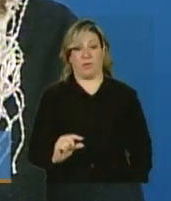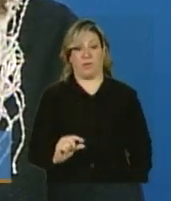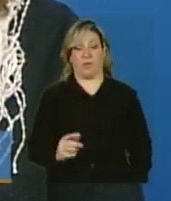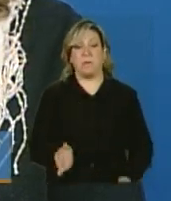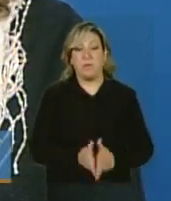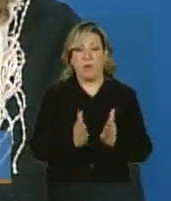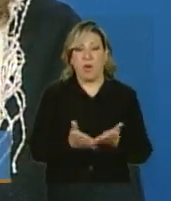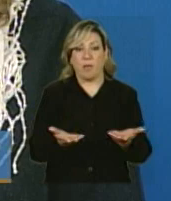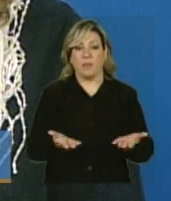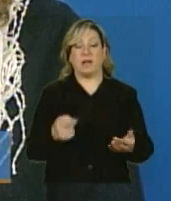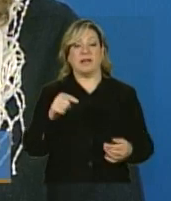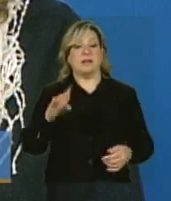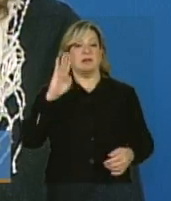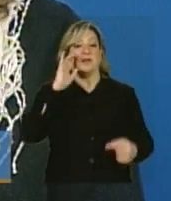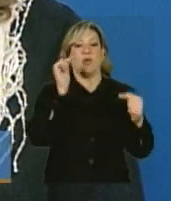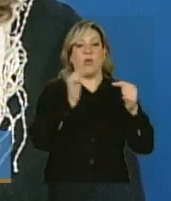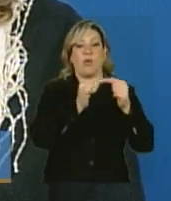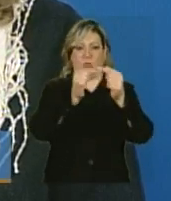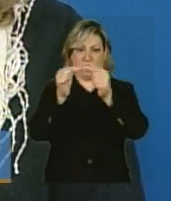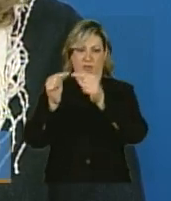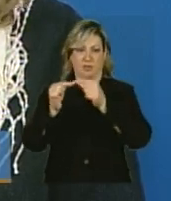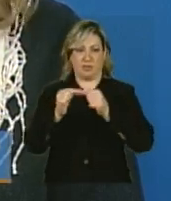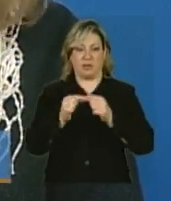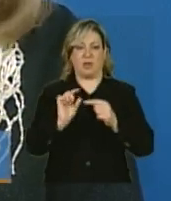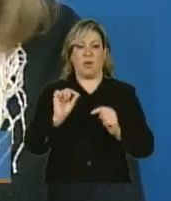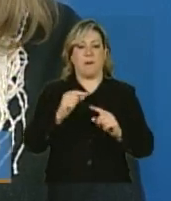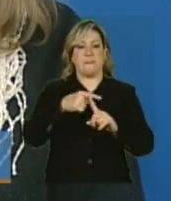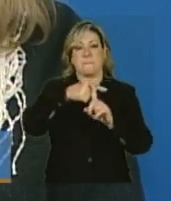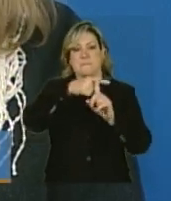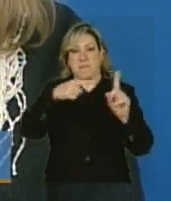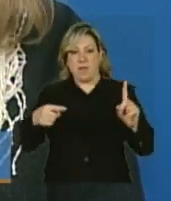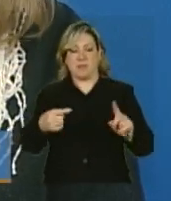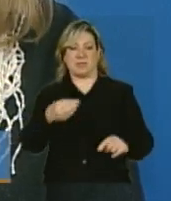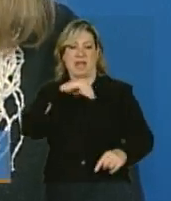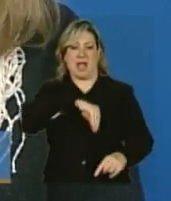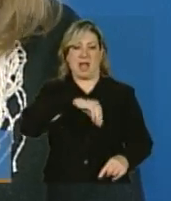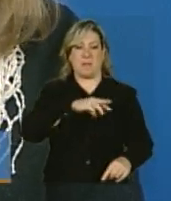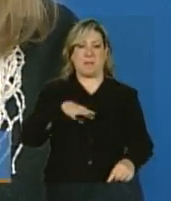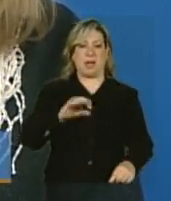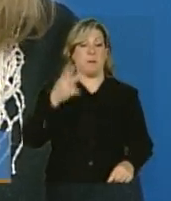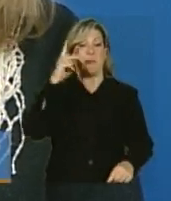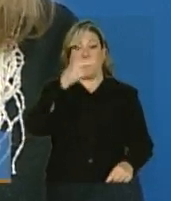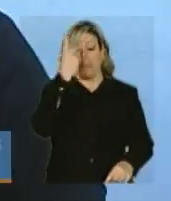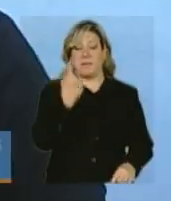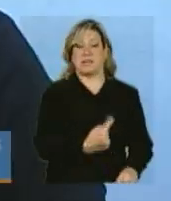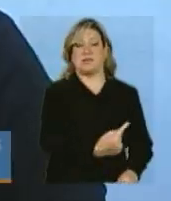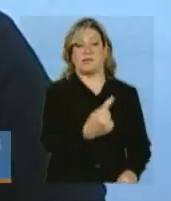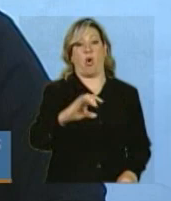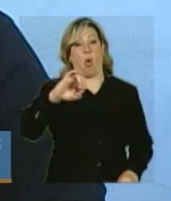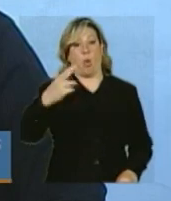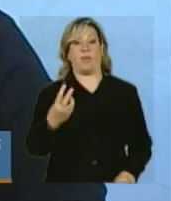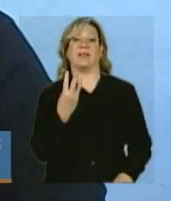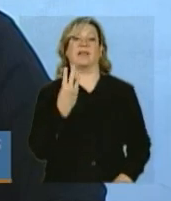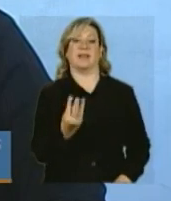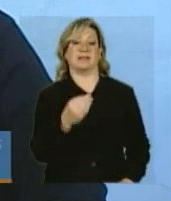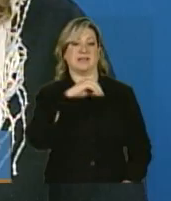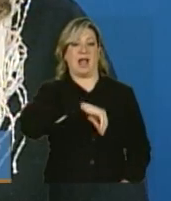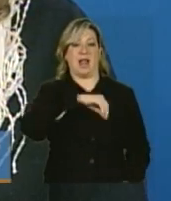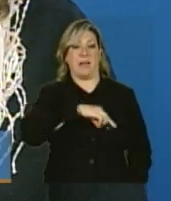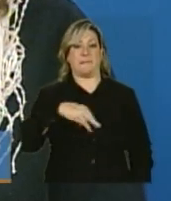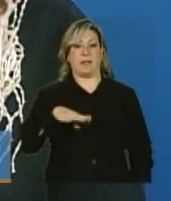que é o perfil de renda de meio salário mínimo per capita ou 3 salários mínimos por